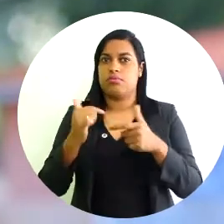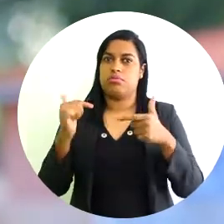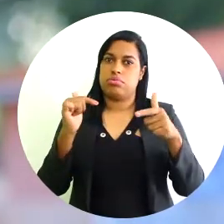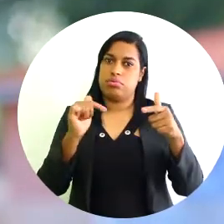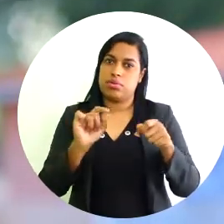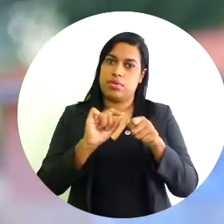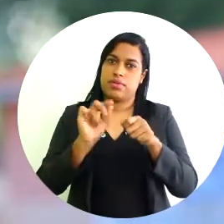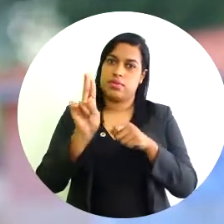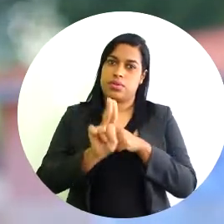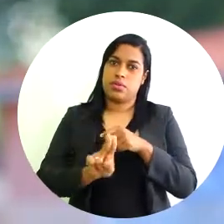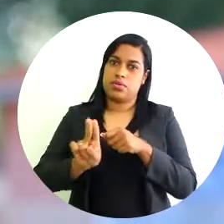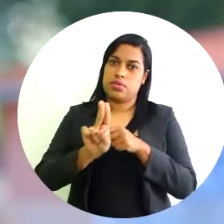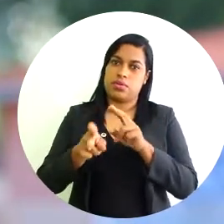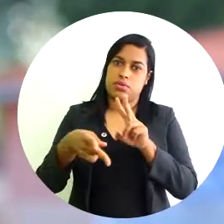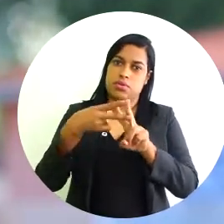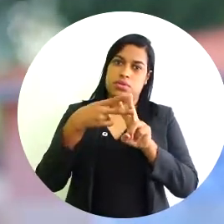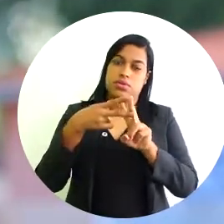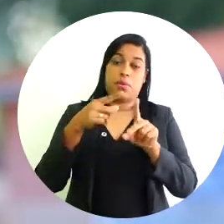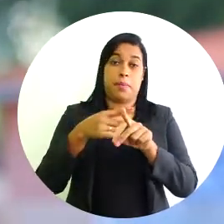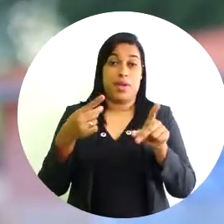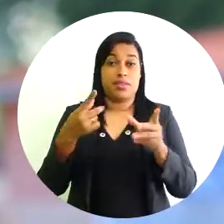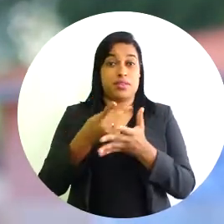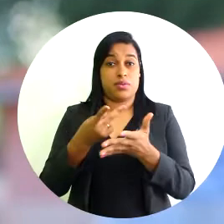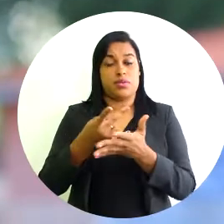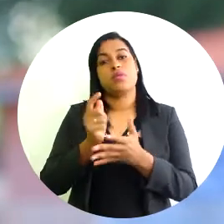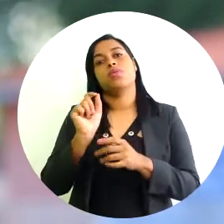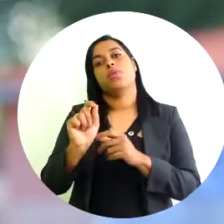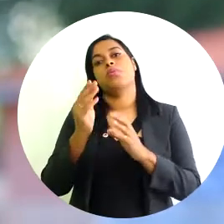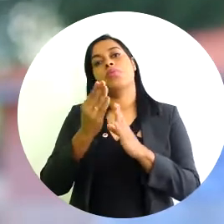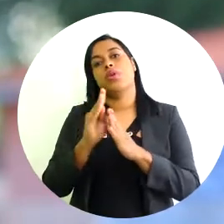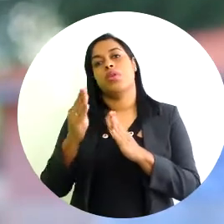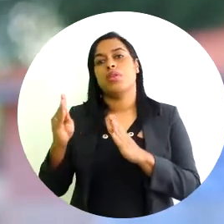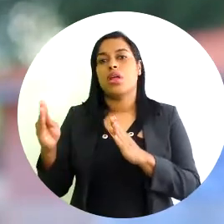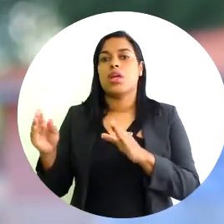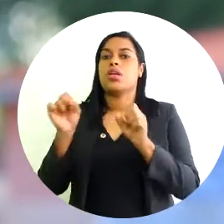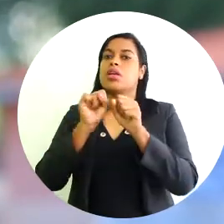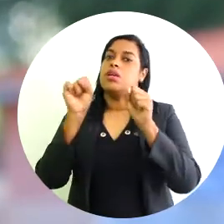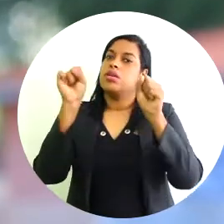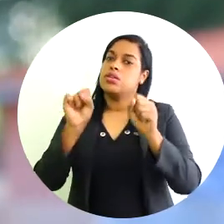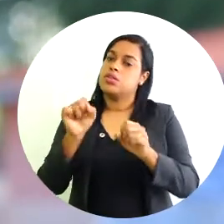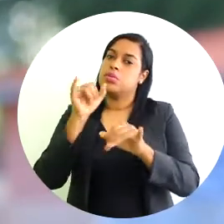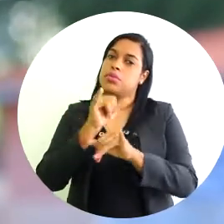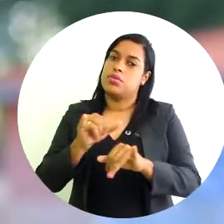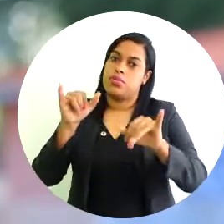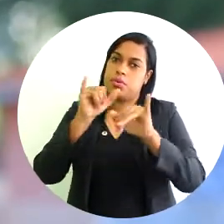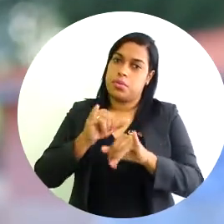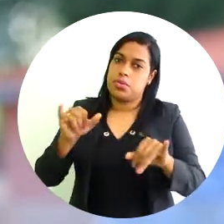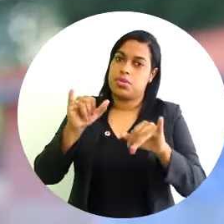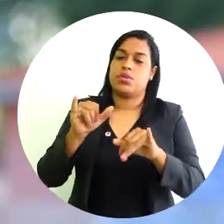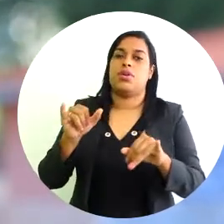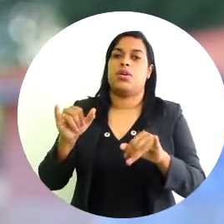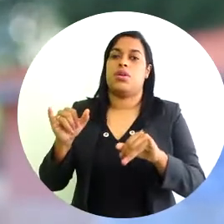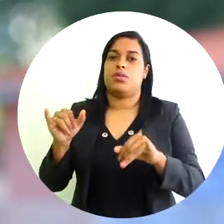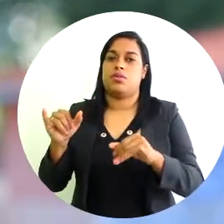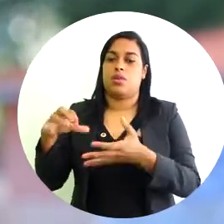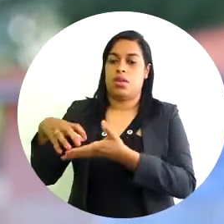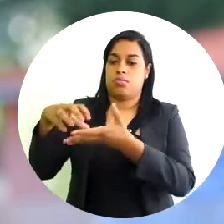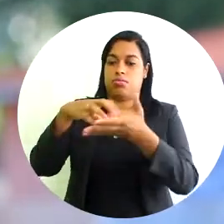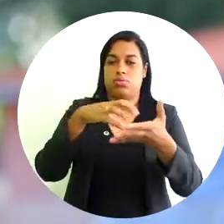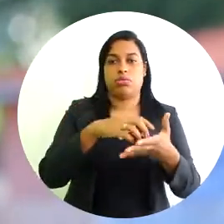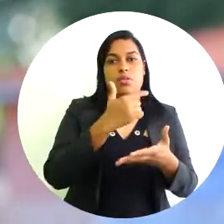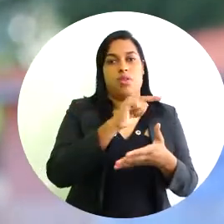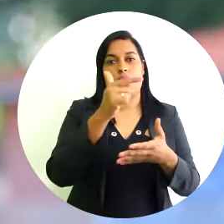a utilização das hashtags. Mas acontece que em bibliotecas, sistemas de informação, órgãos públicos ou